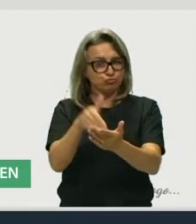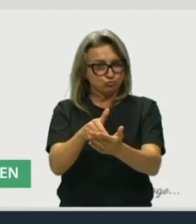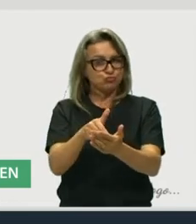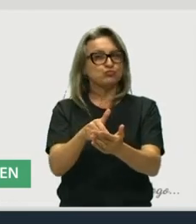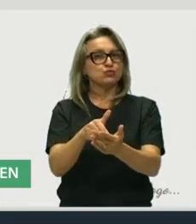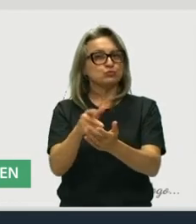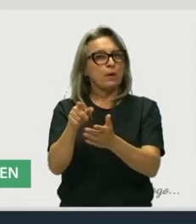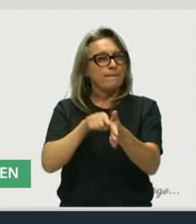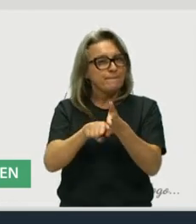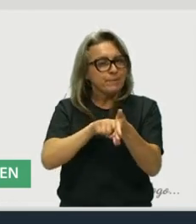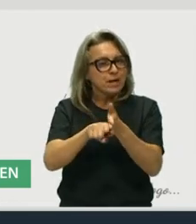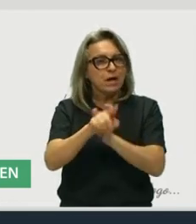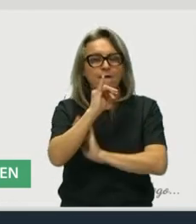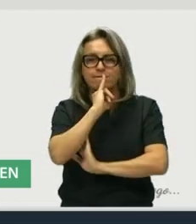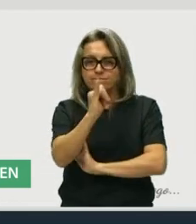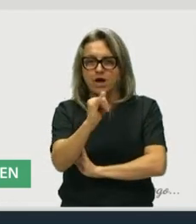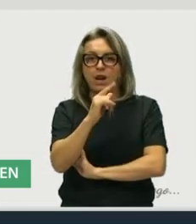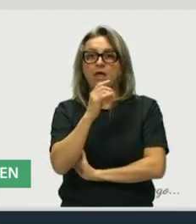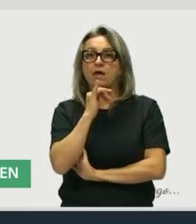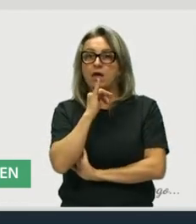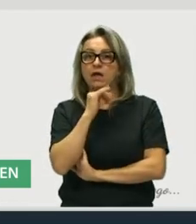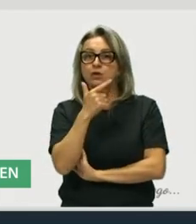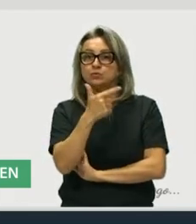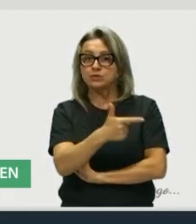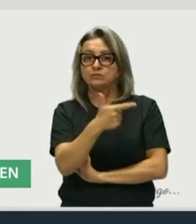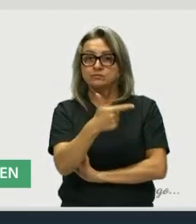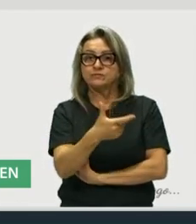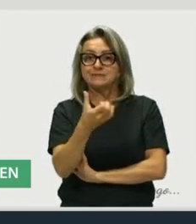diz que tem